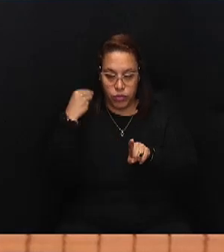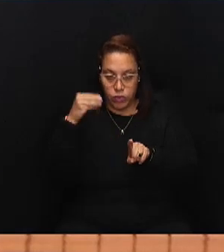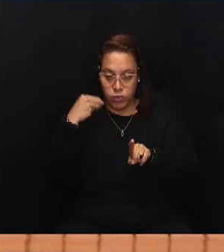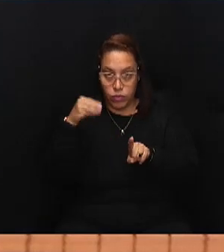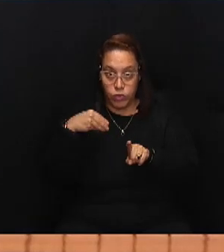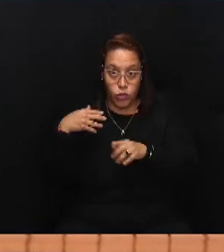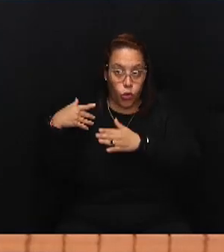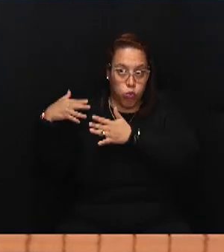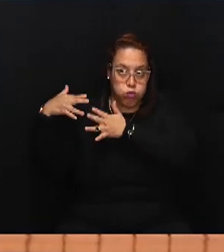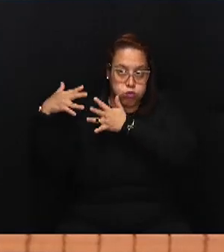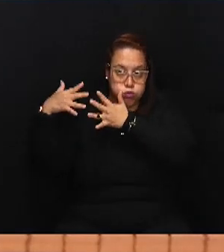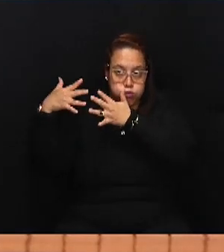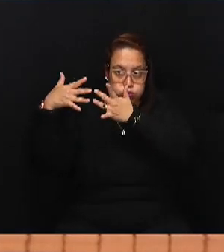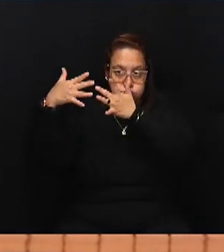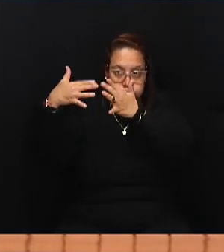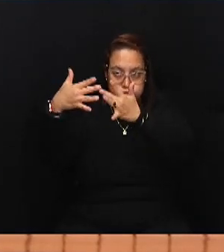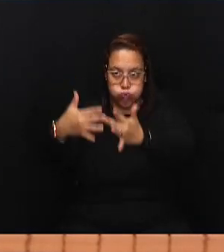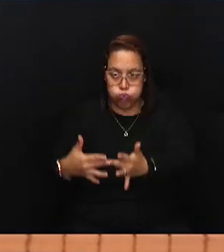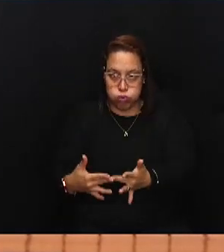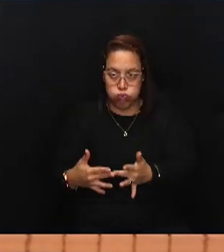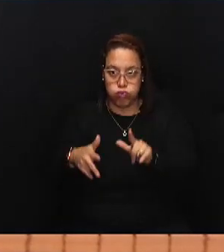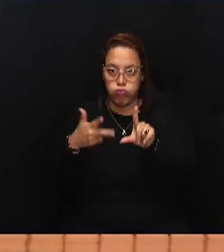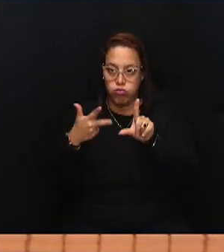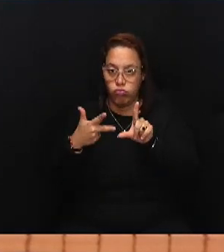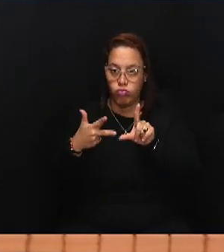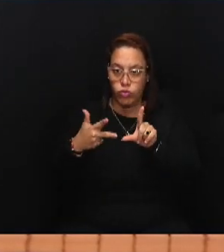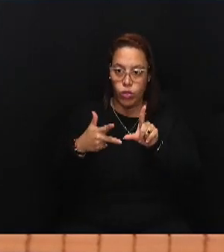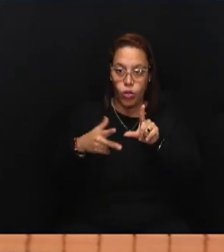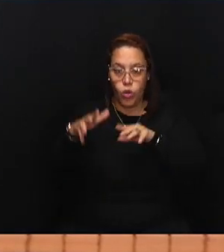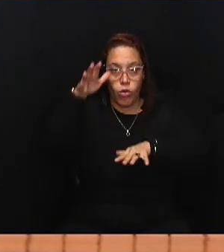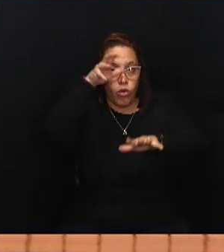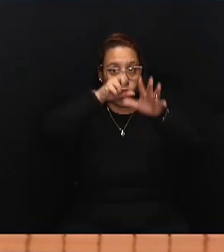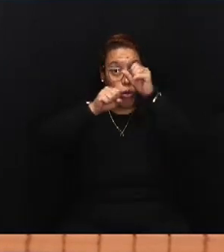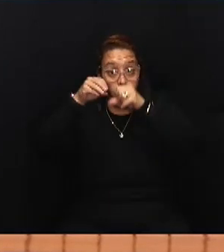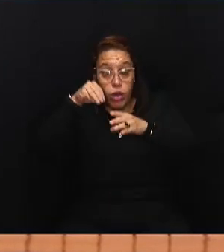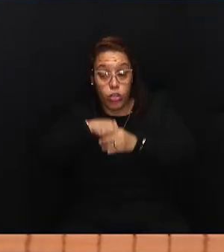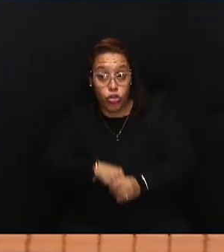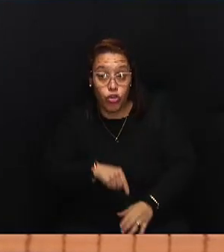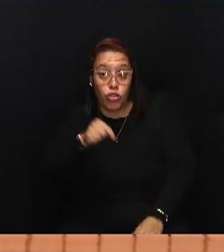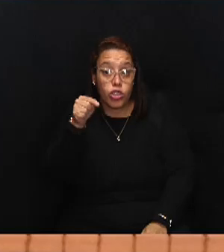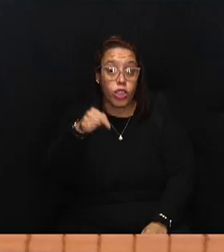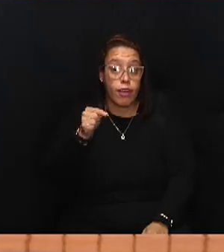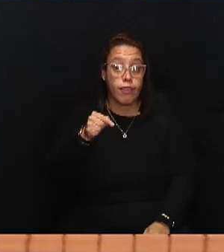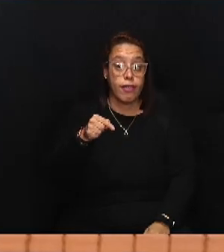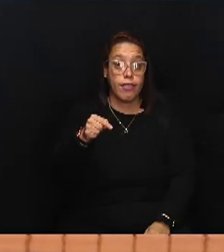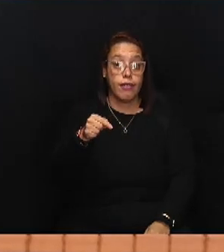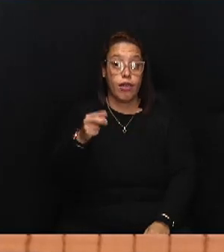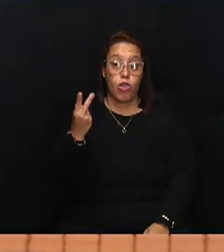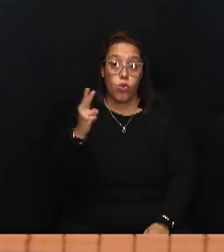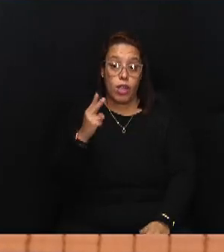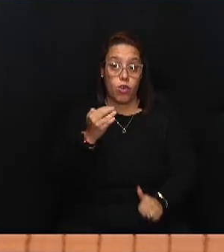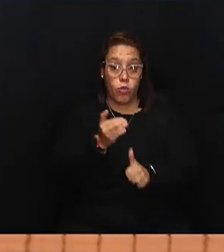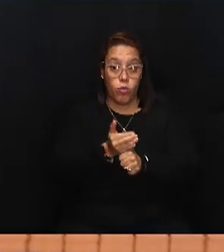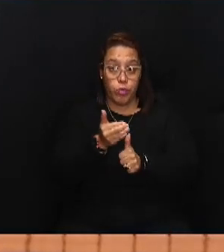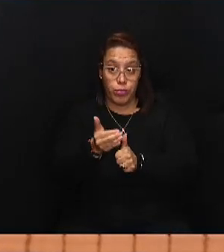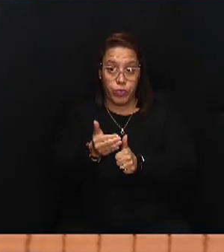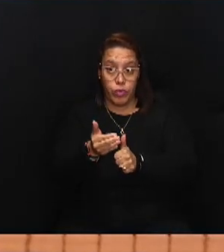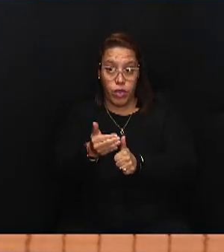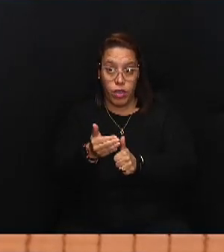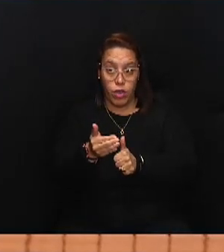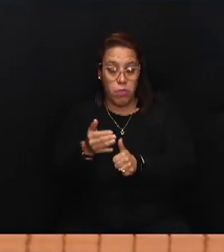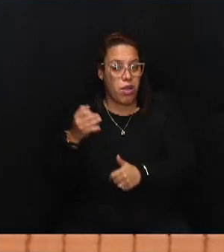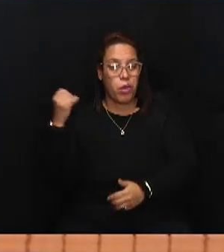a bagagem que vocês têm aqui dentro do Legislativo, o que eu aprendi aqui dentro, estou indo para o segundo mandato, mas eu acho